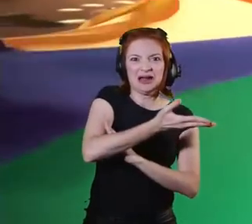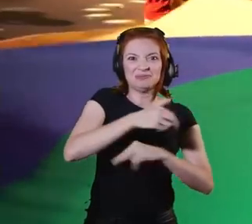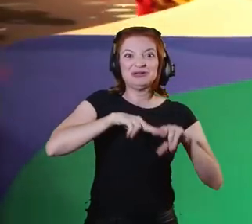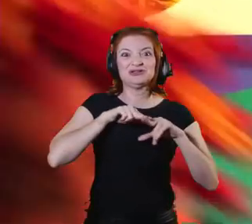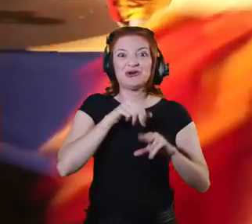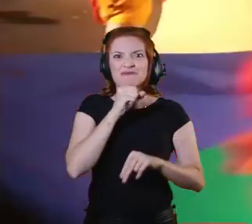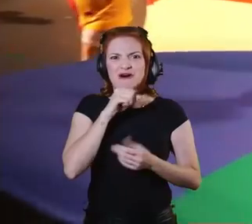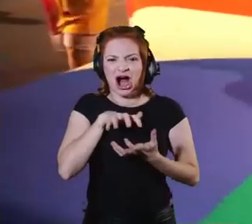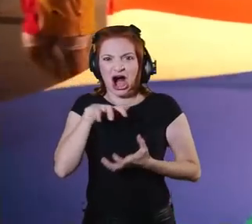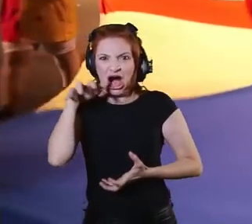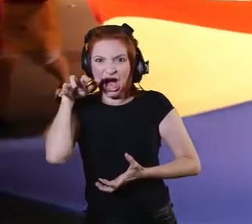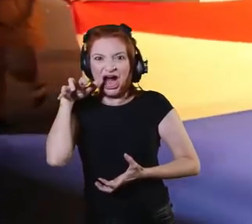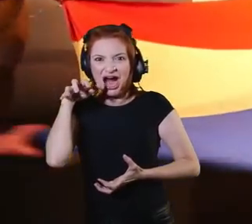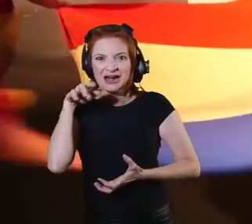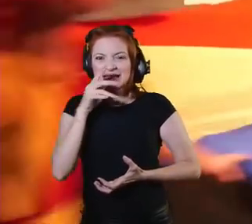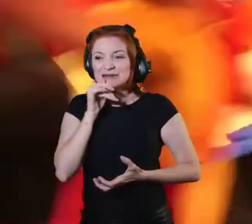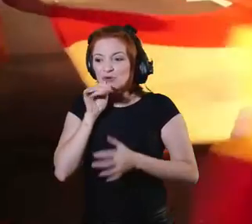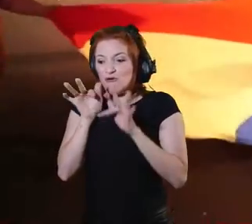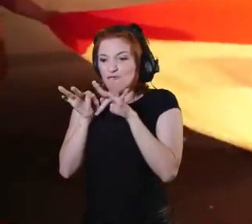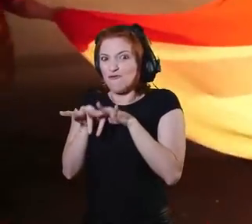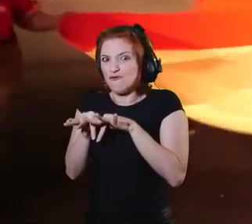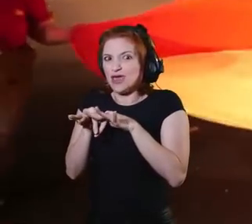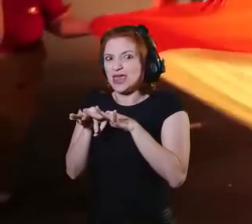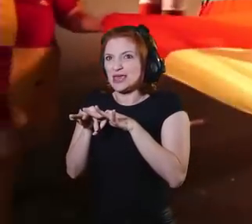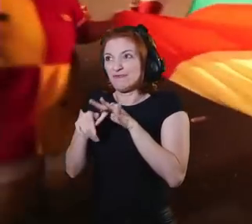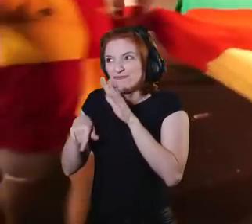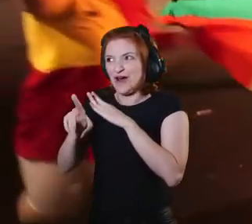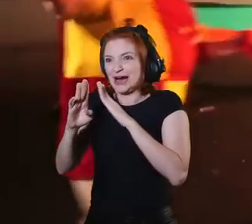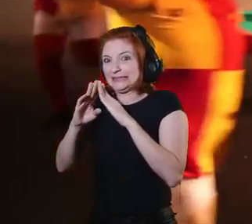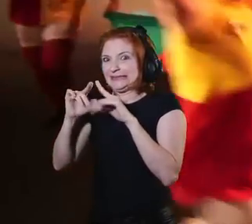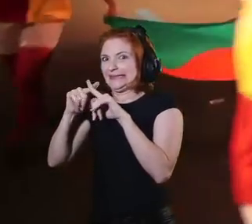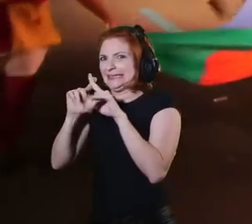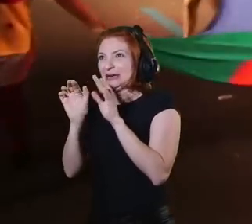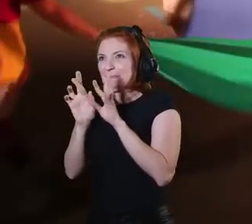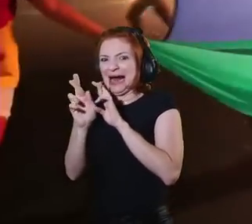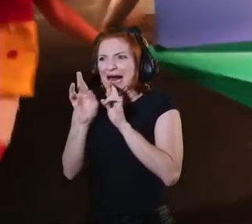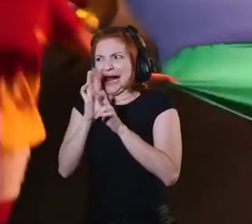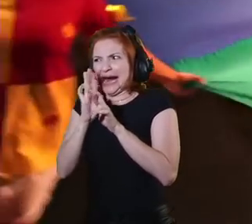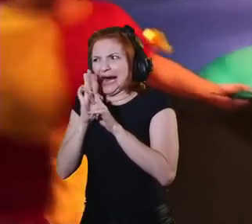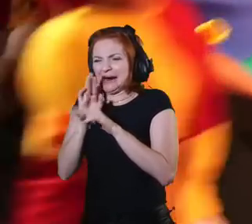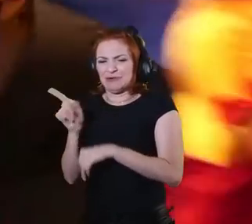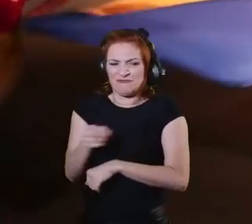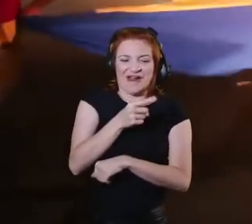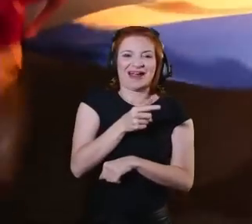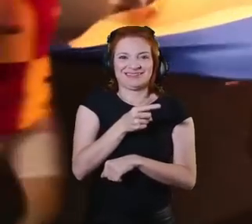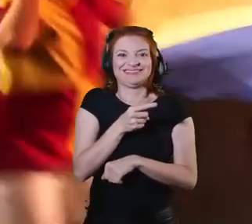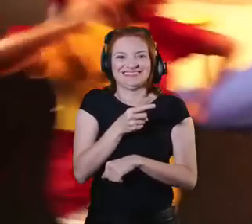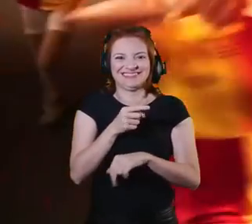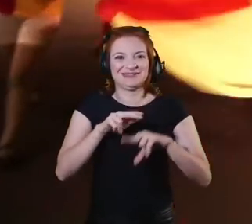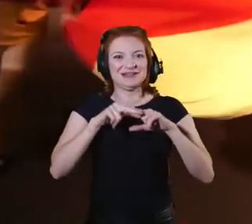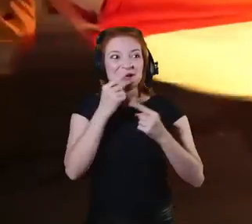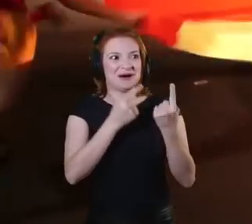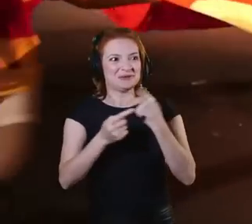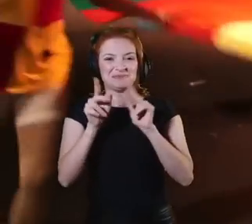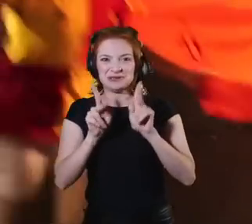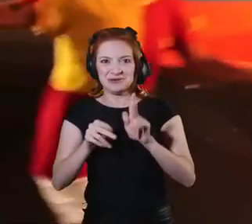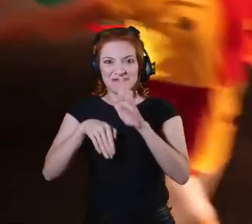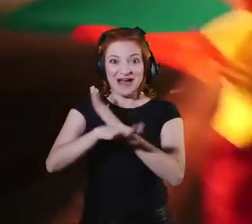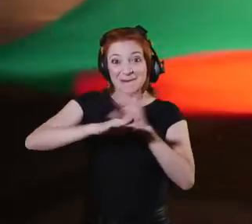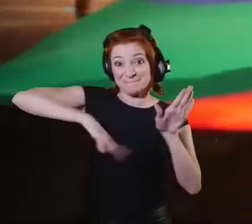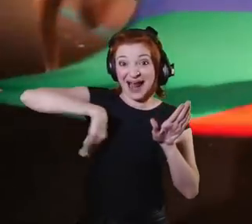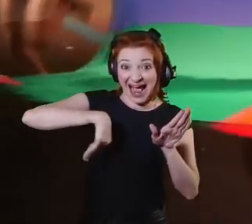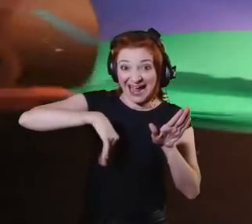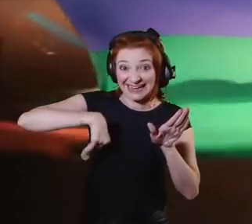de chegar, de terminar a missa, o terço, para poder ir jogar bocha. Para quem vai para o litoral norte, Arroio do Sal, Curumim,